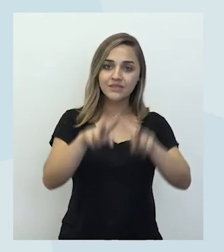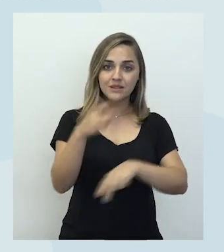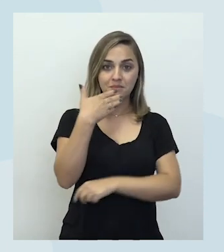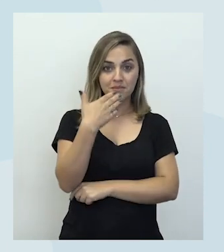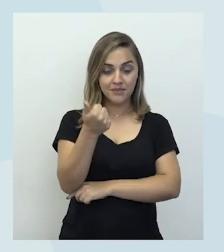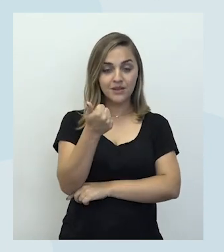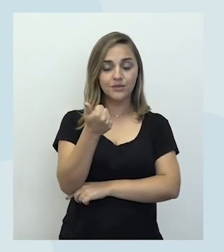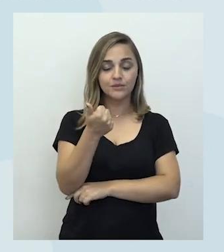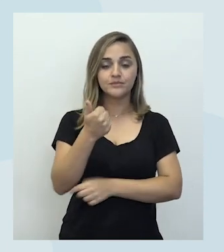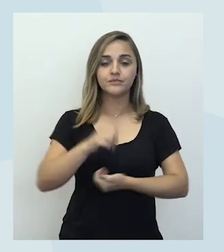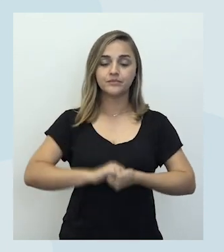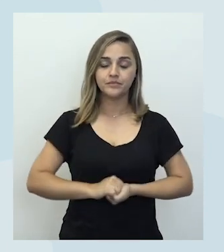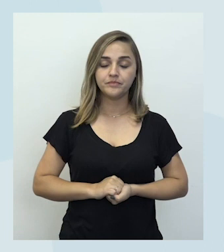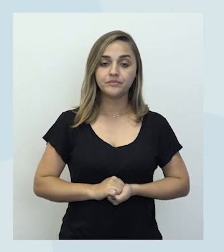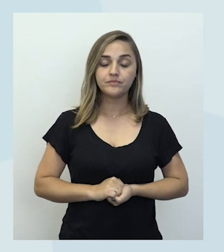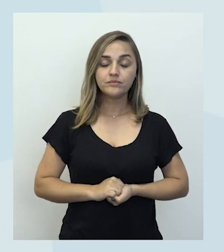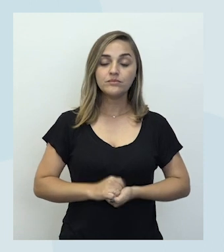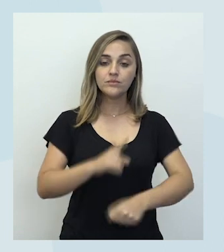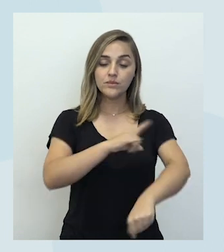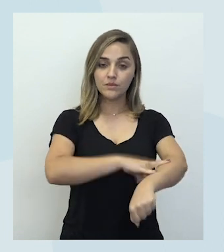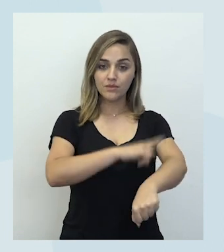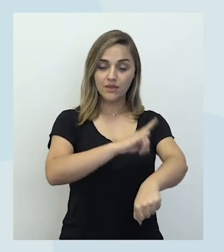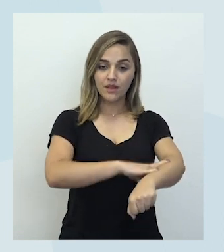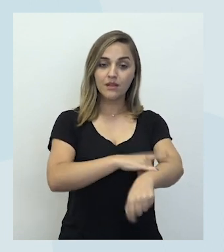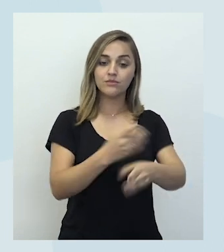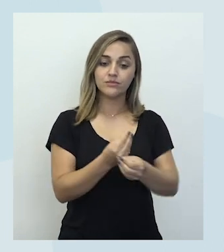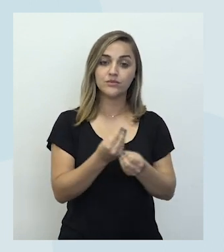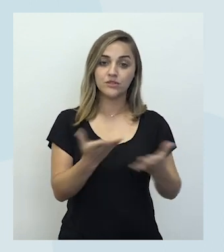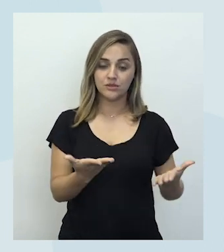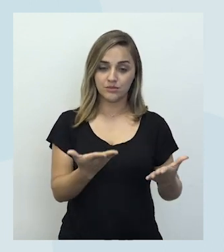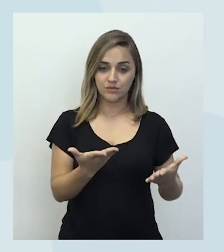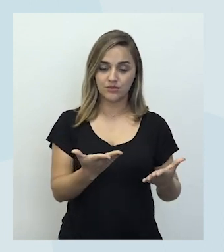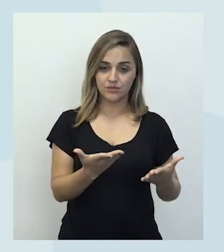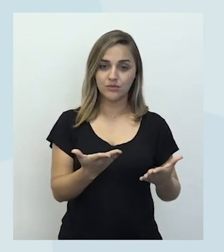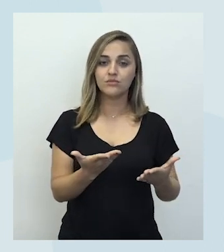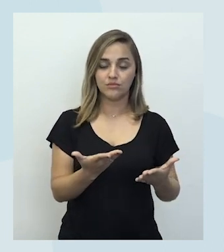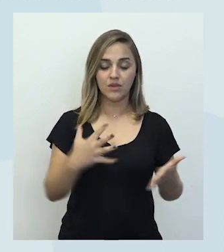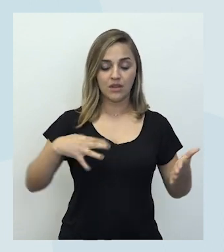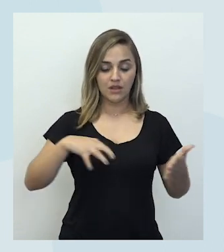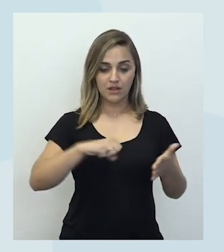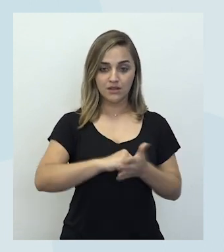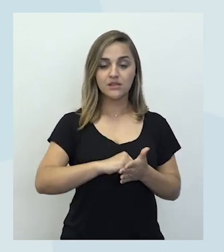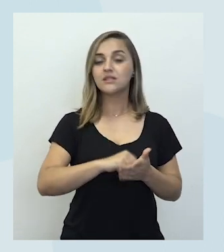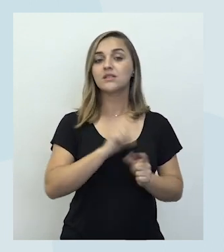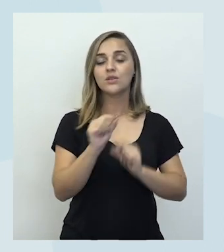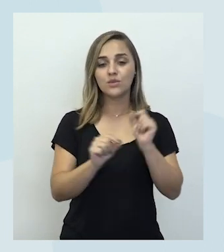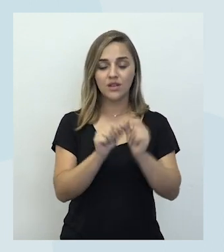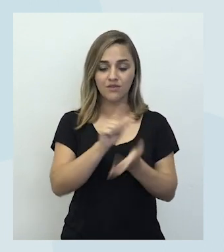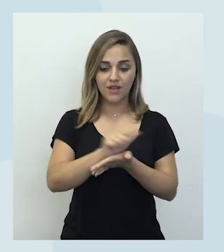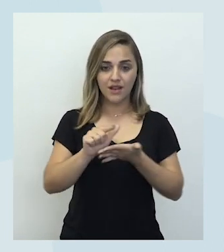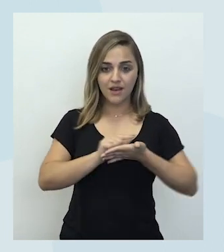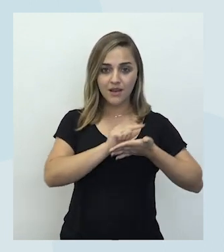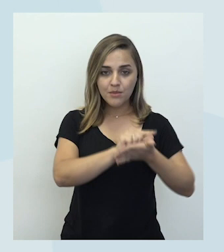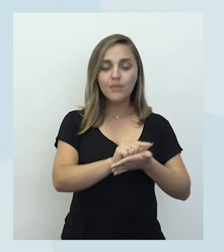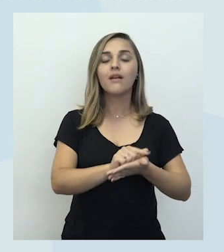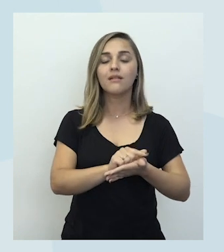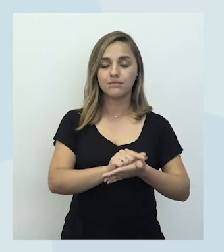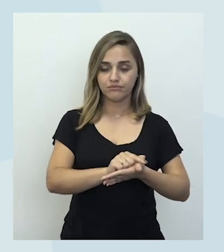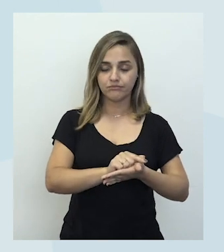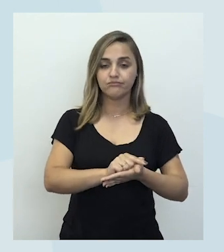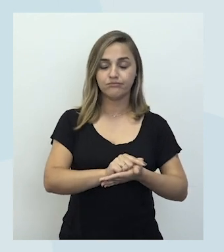dos demais. Os banheiros disponibilizados durante a exibição serão higienizados a cada